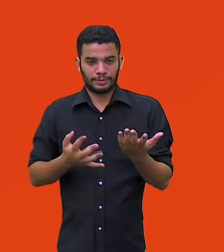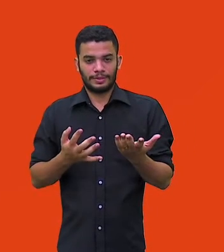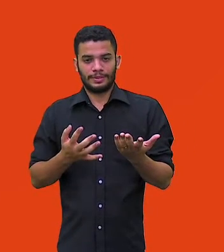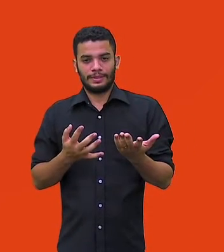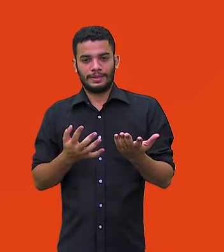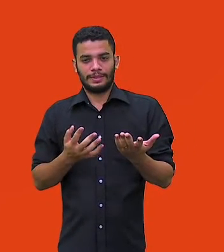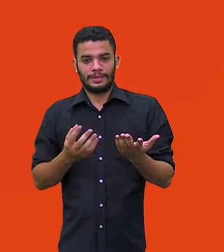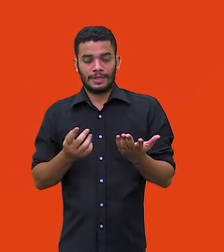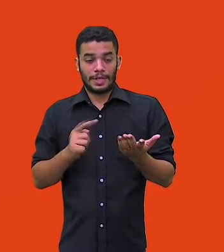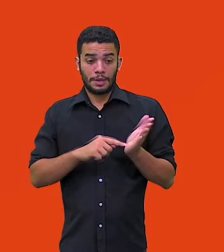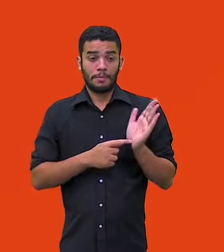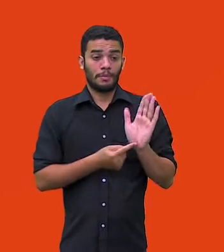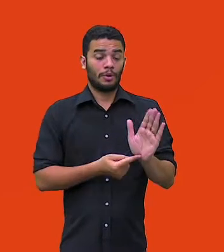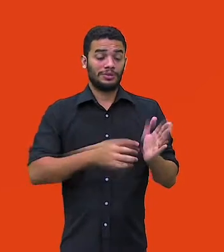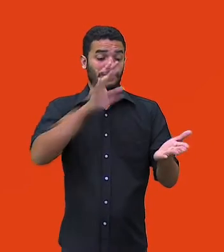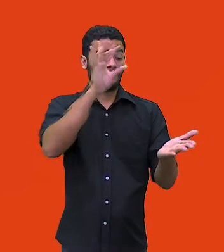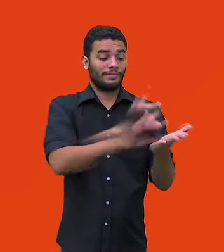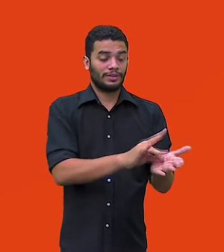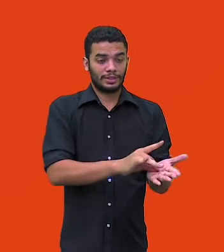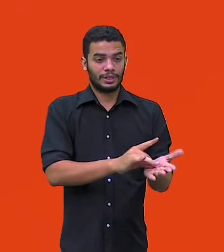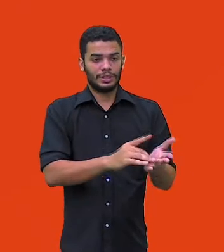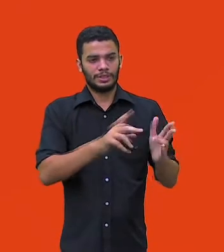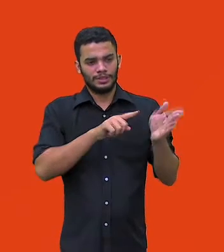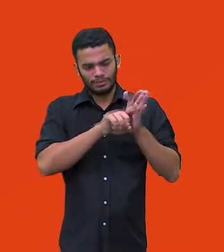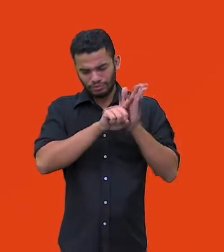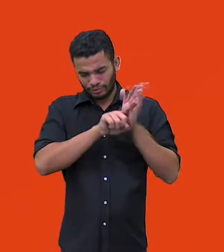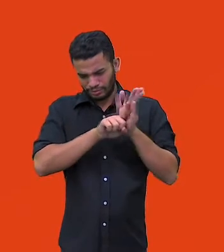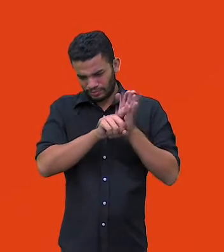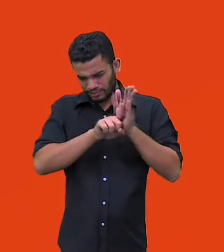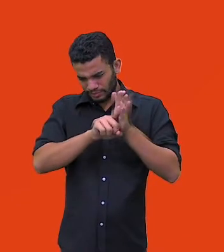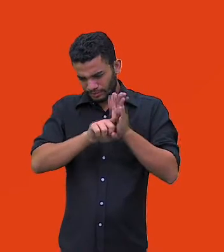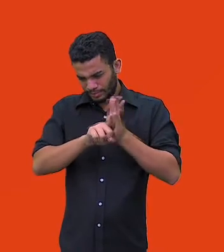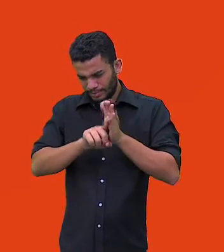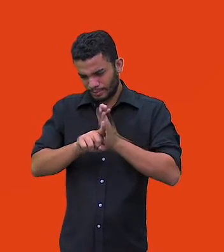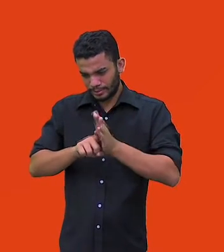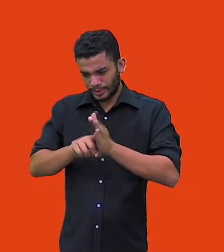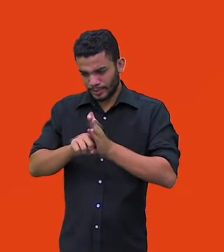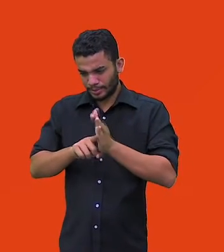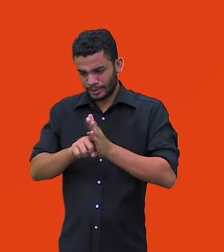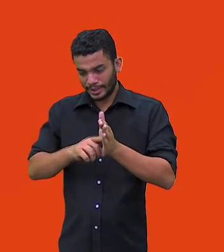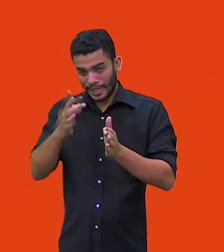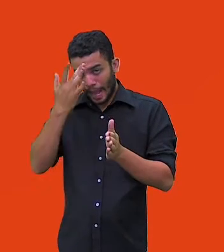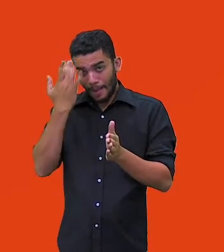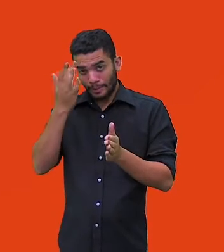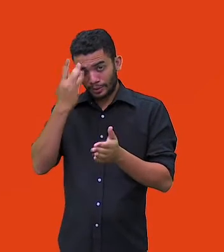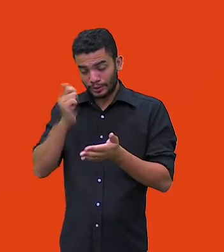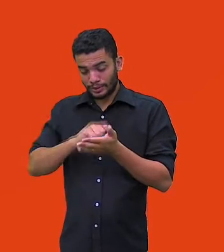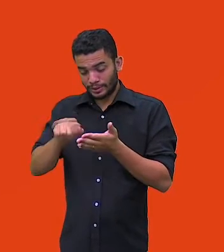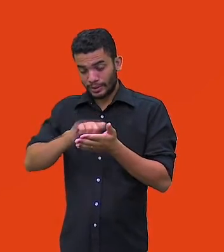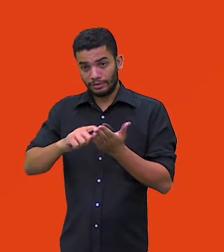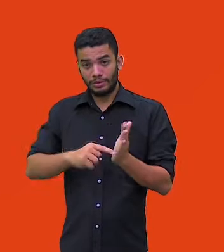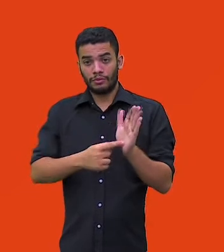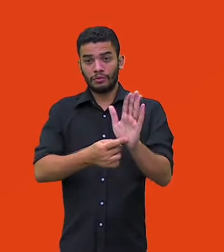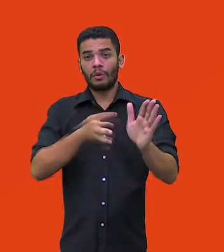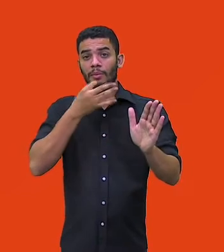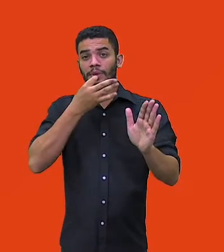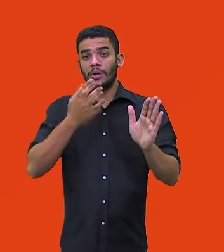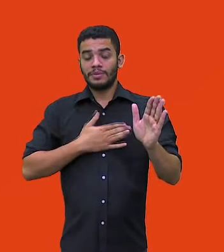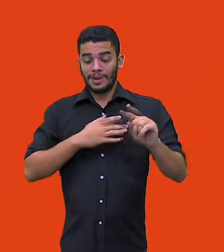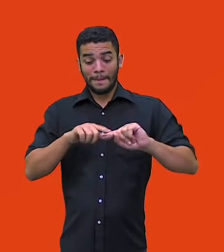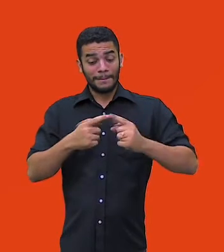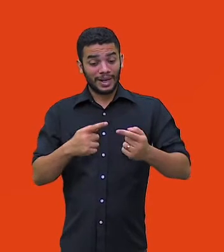aparecer fatos, né, estatísticas, pesquisa. O autor ele vai expor claramente a sua opinião, mas com